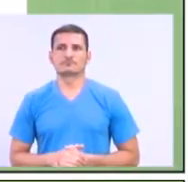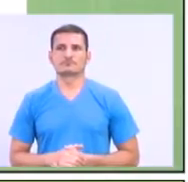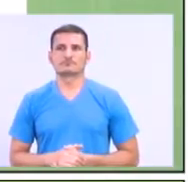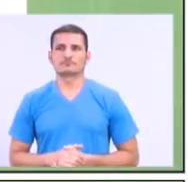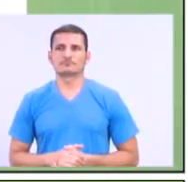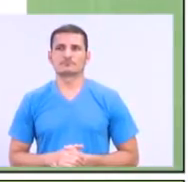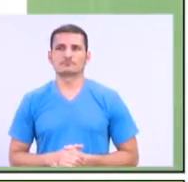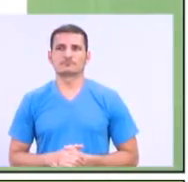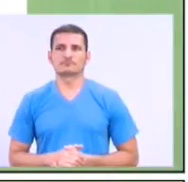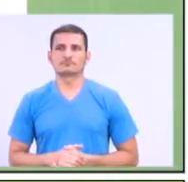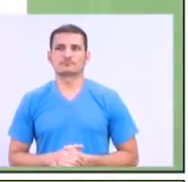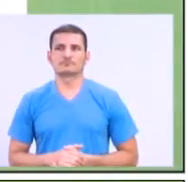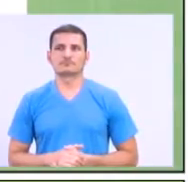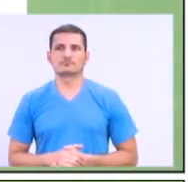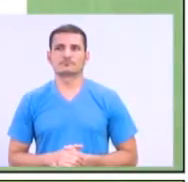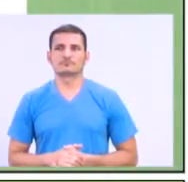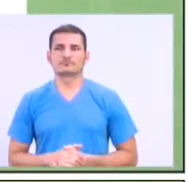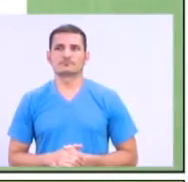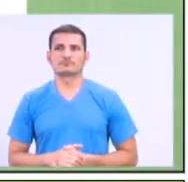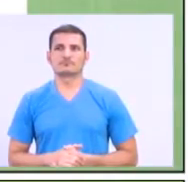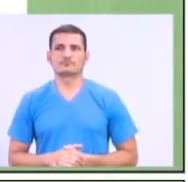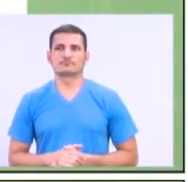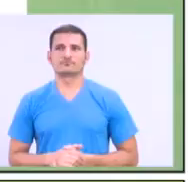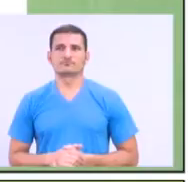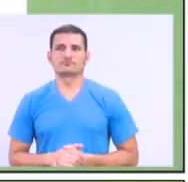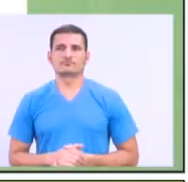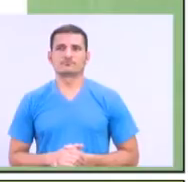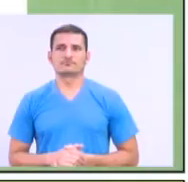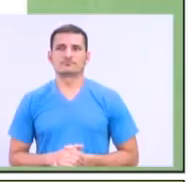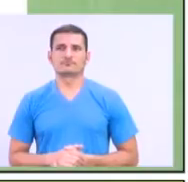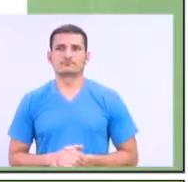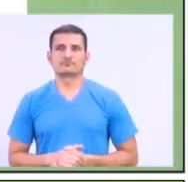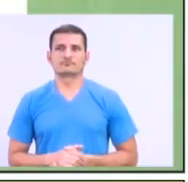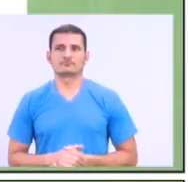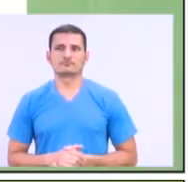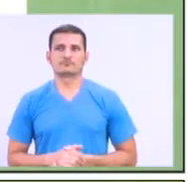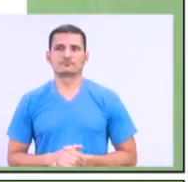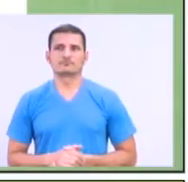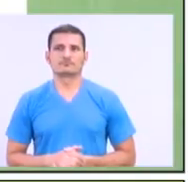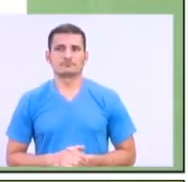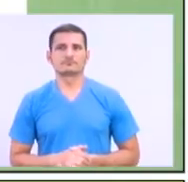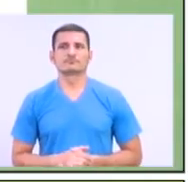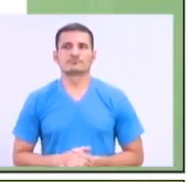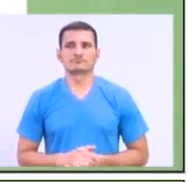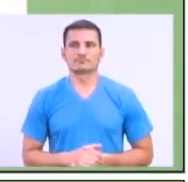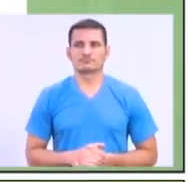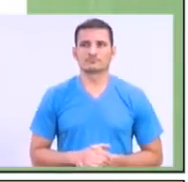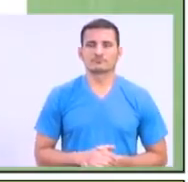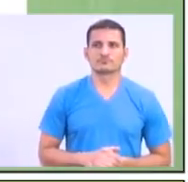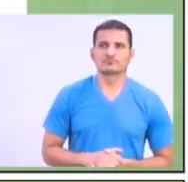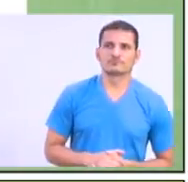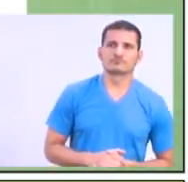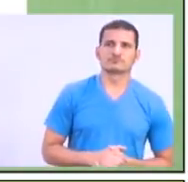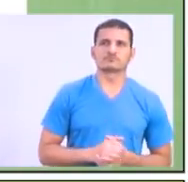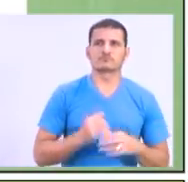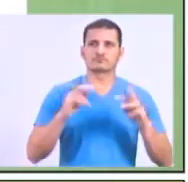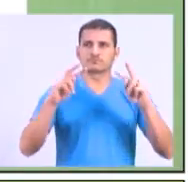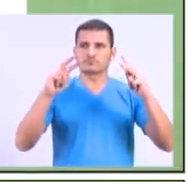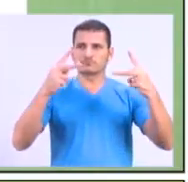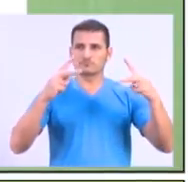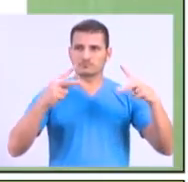acredito que já sejam familiares para vocês. Nós temos aqui tags em HTML, né? Essas tags